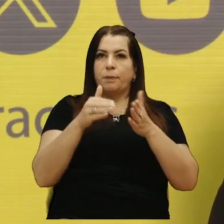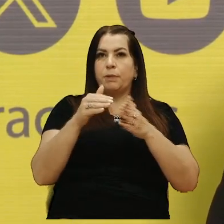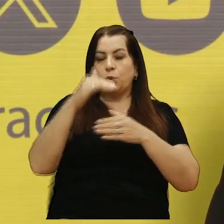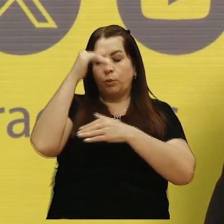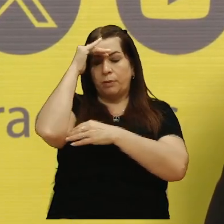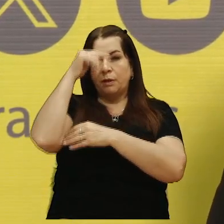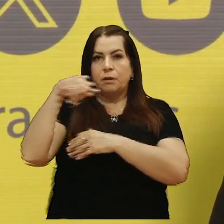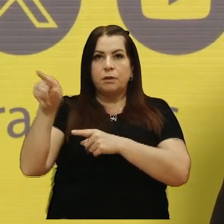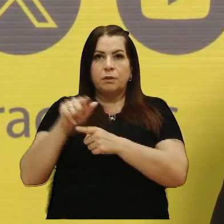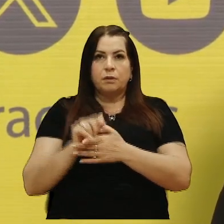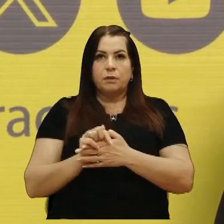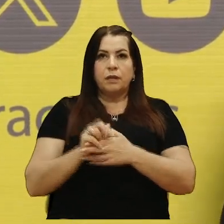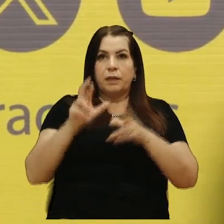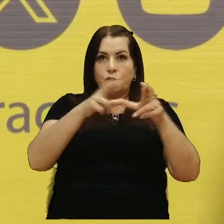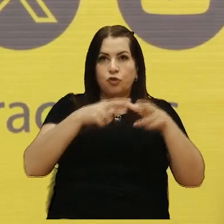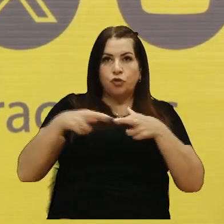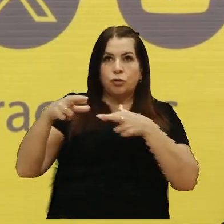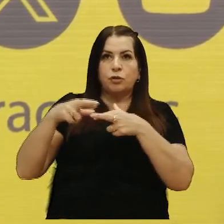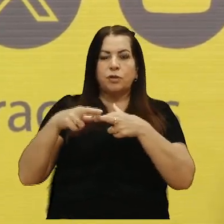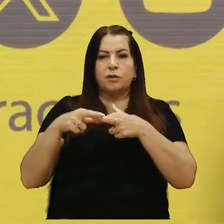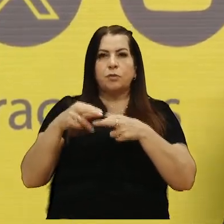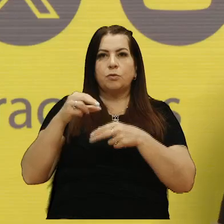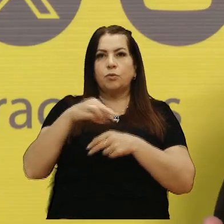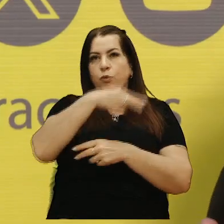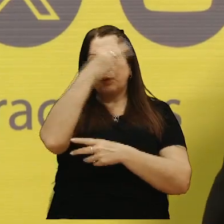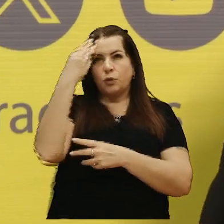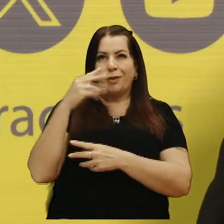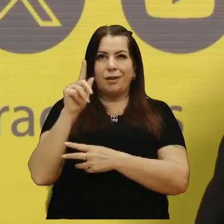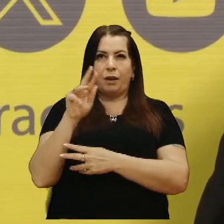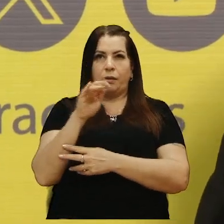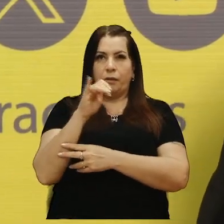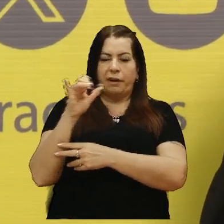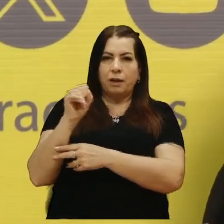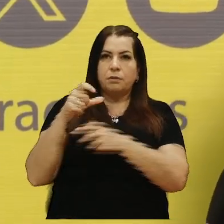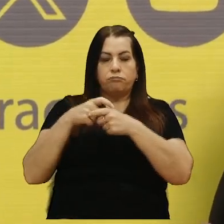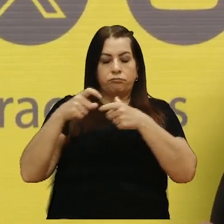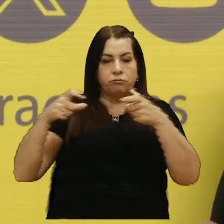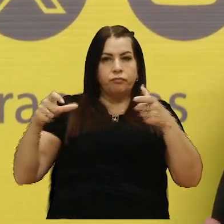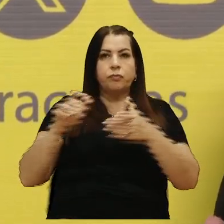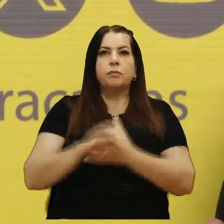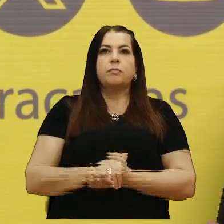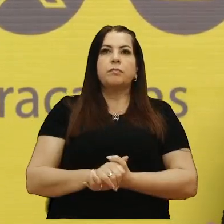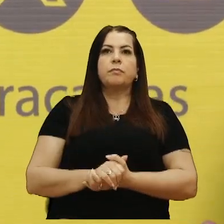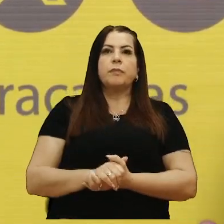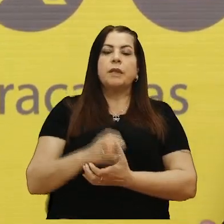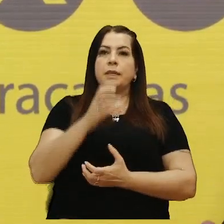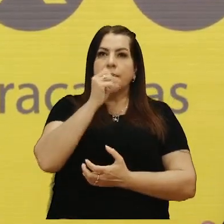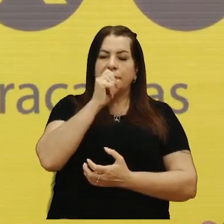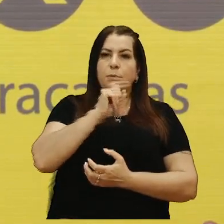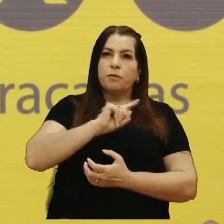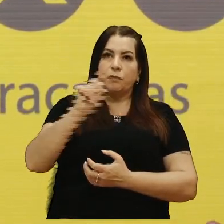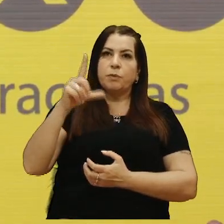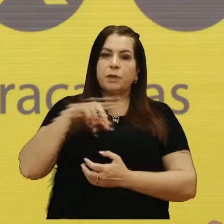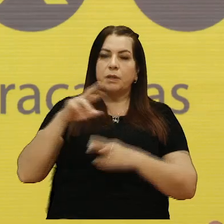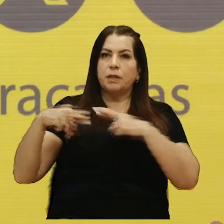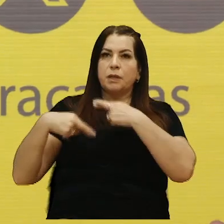imigrante. Aquela região ali do Nossa Senhora das Graças, uma região que cresce muito. Sábado vamos ter a